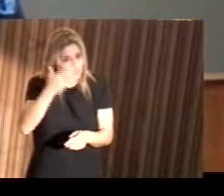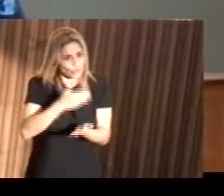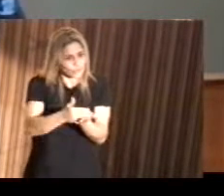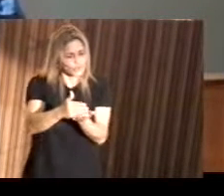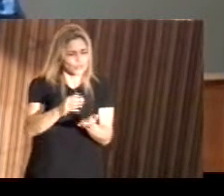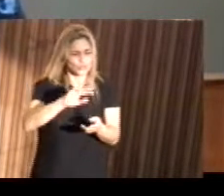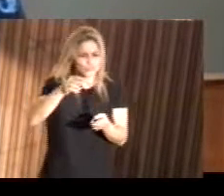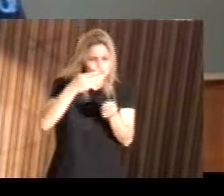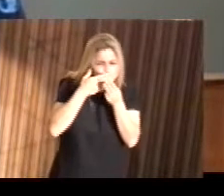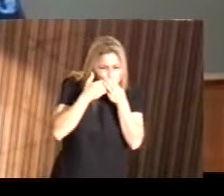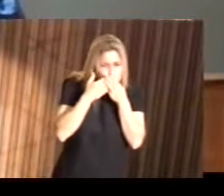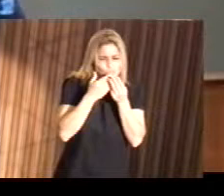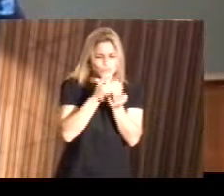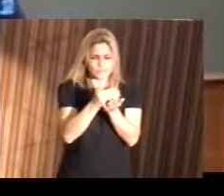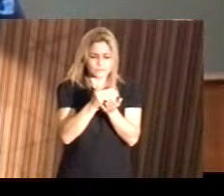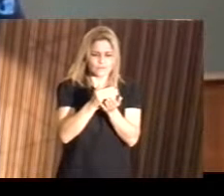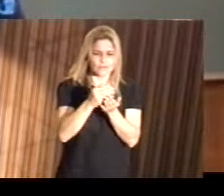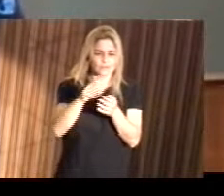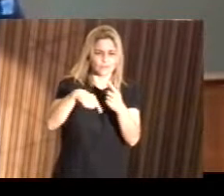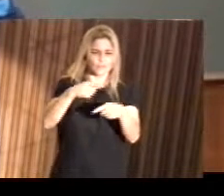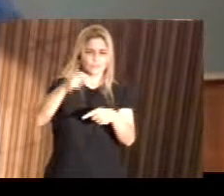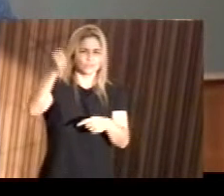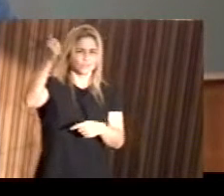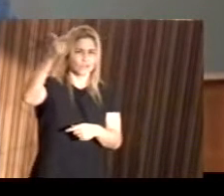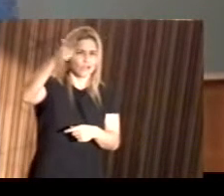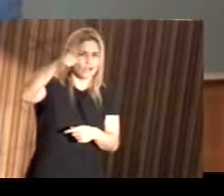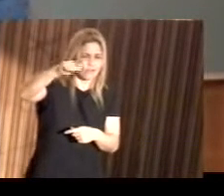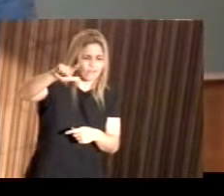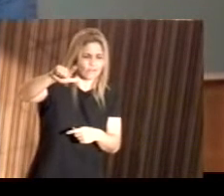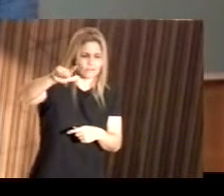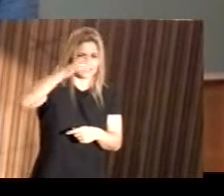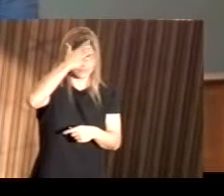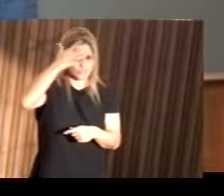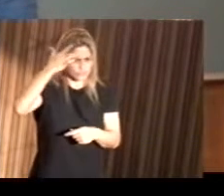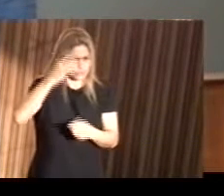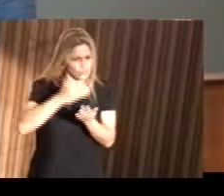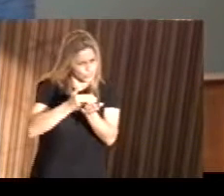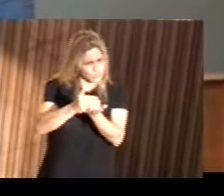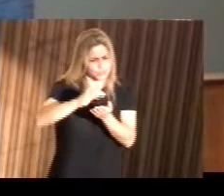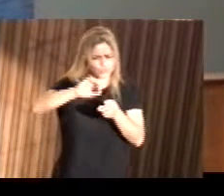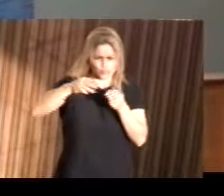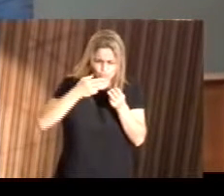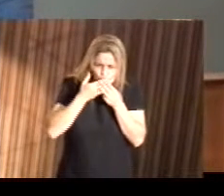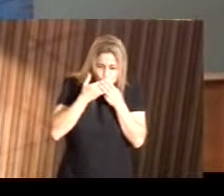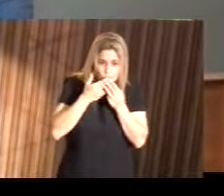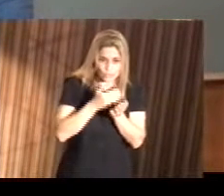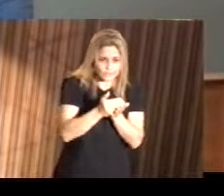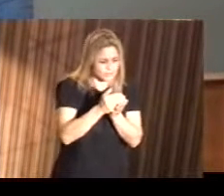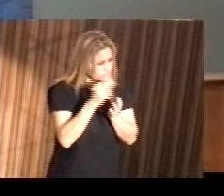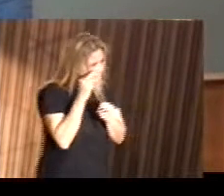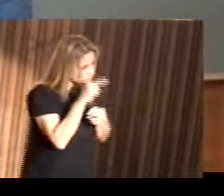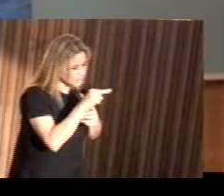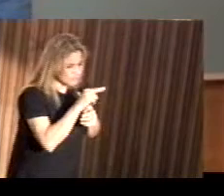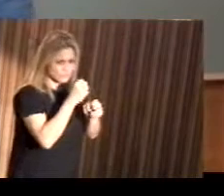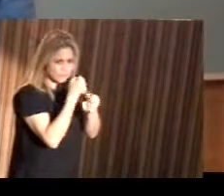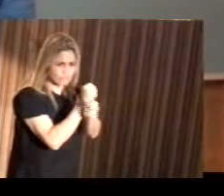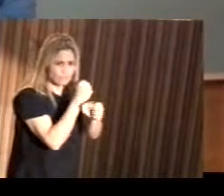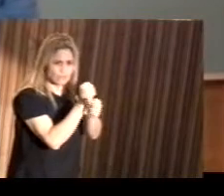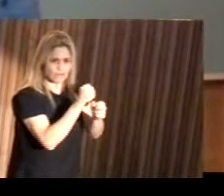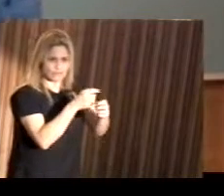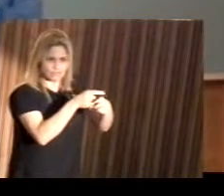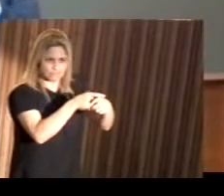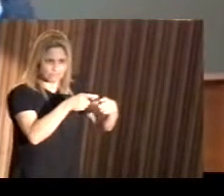de jejum fez sol. E o povo ia lá na lavoura e via as larvas